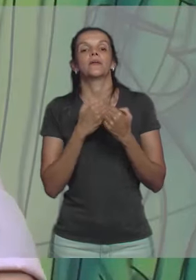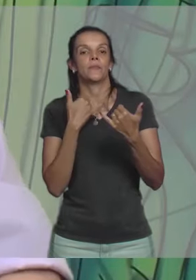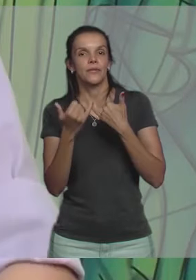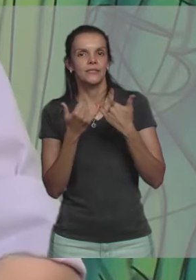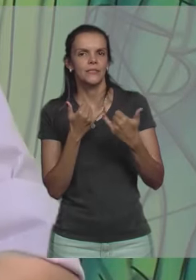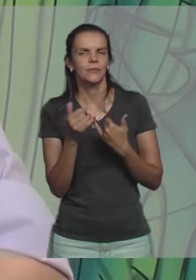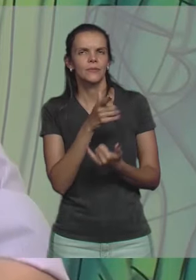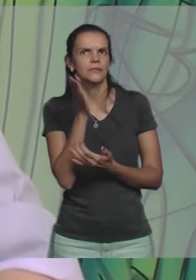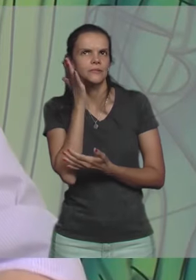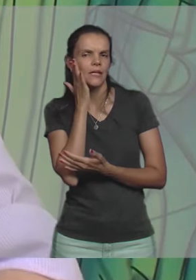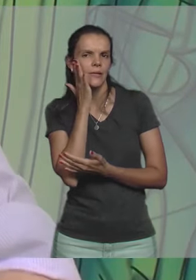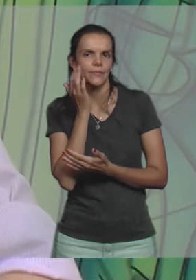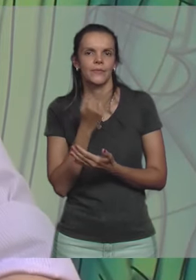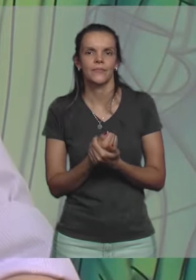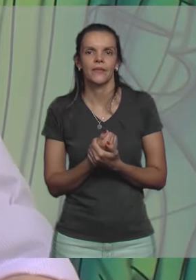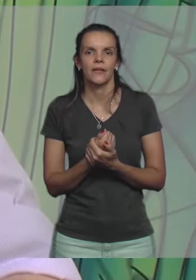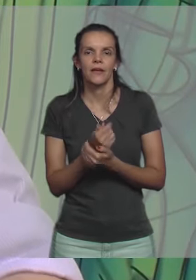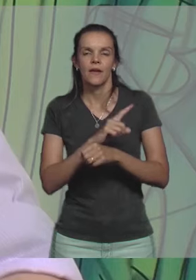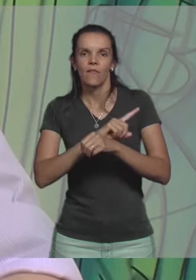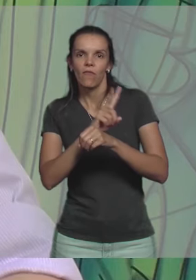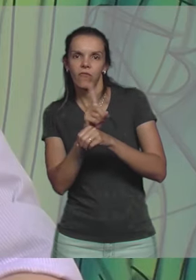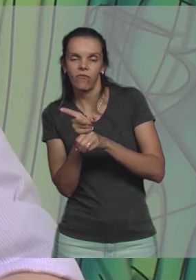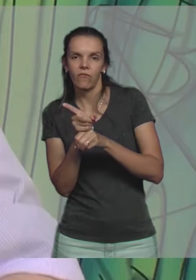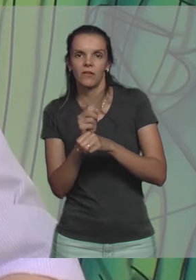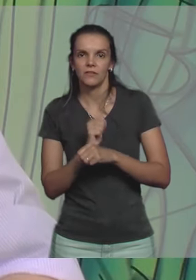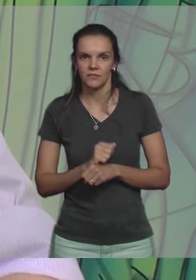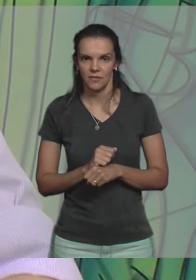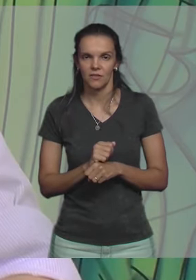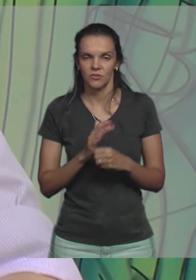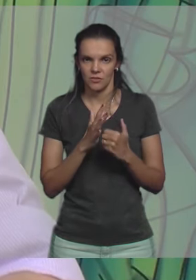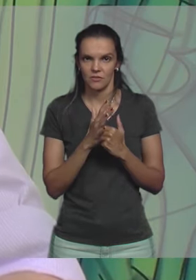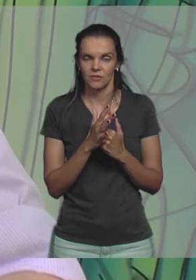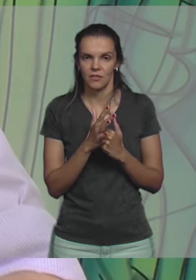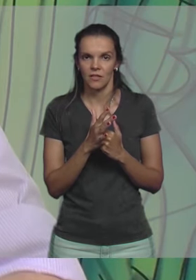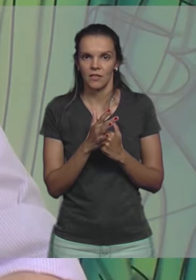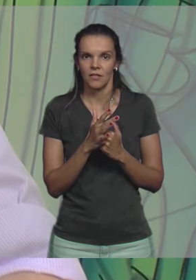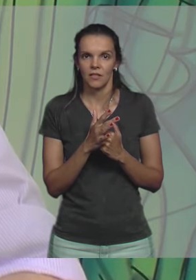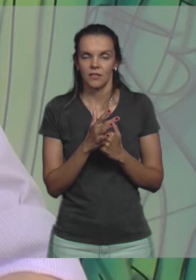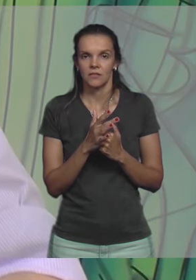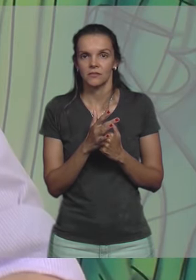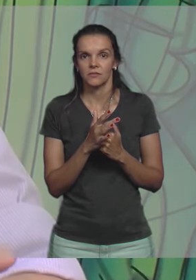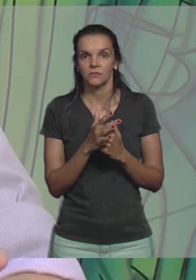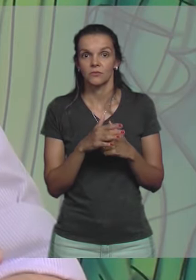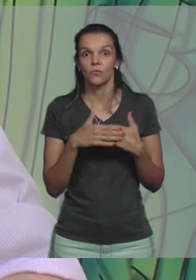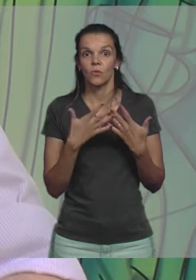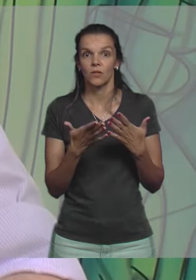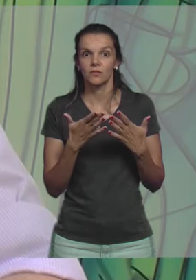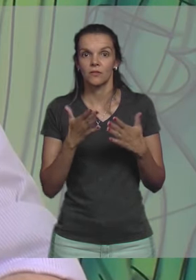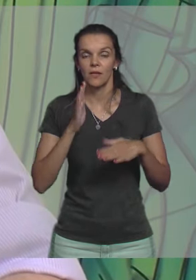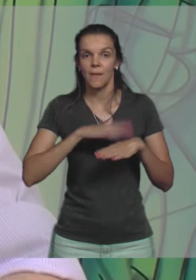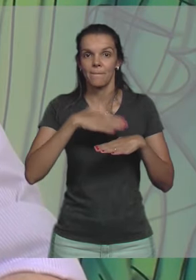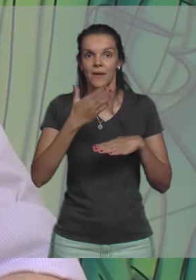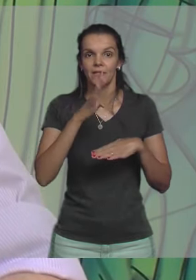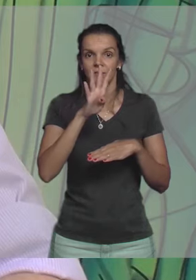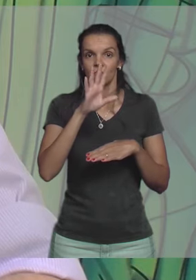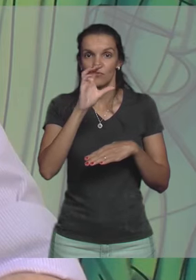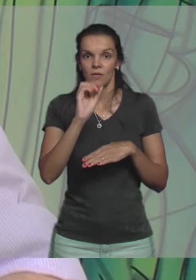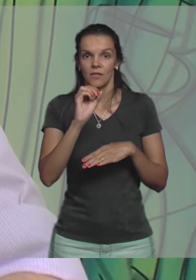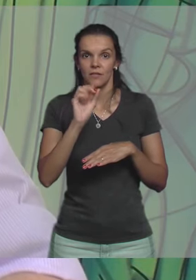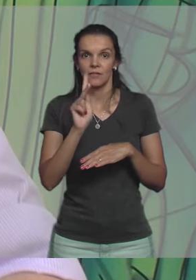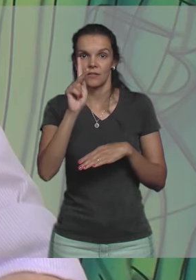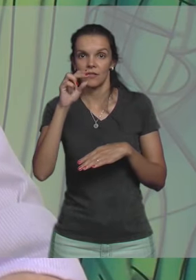Se sabe que a velocidade diretriz, a velocidade do tráfego, quando ela supera 40 km